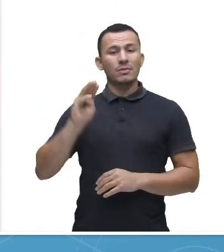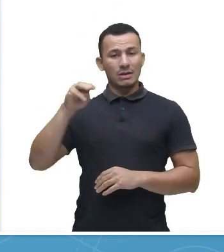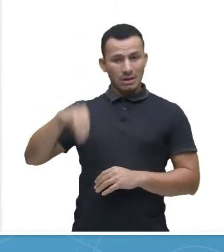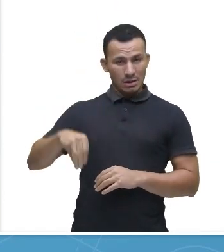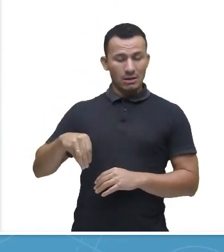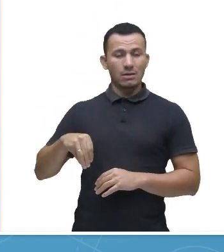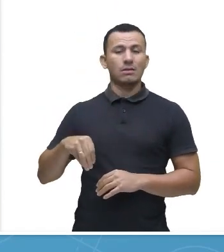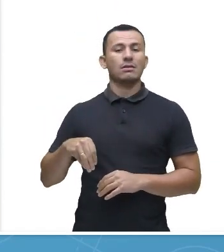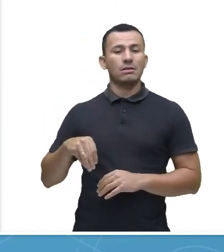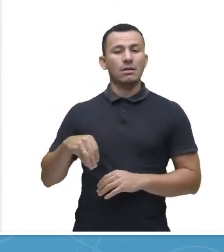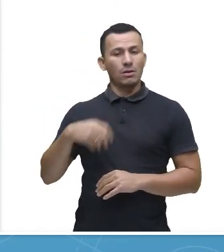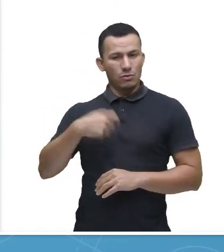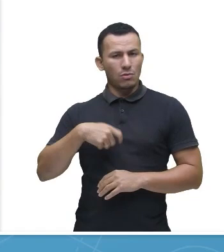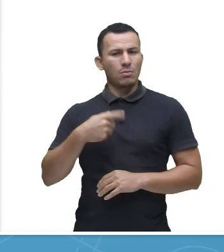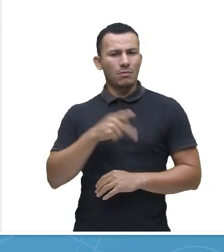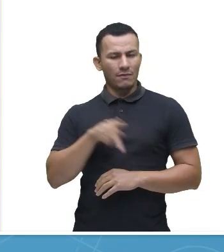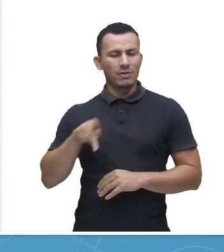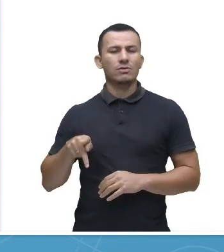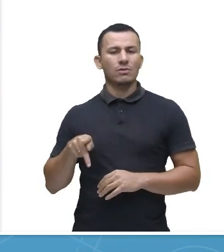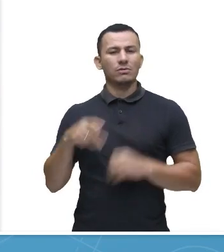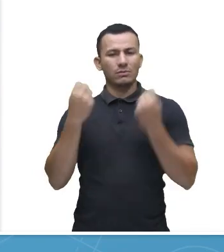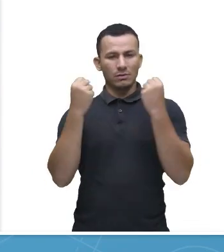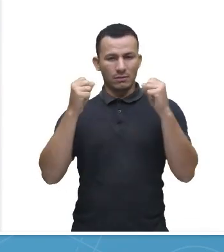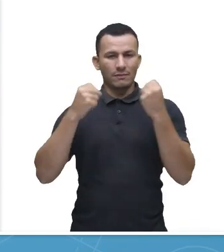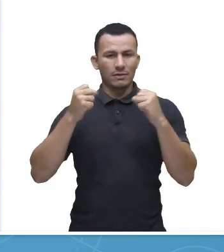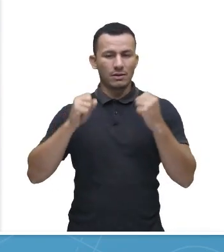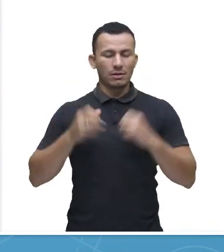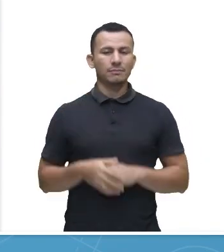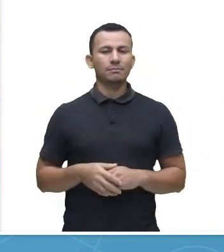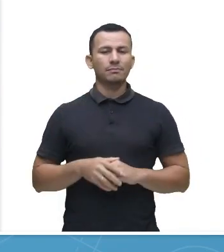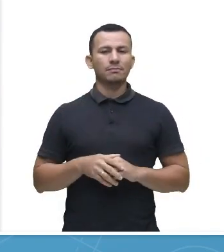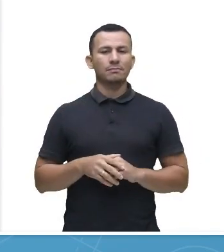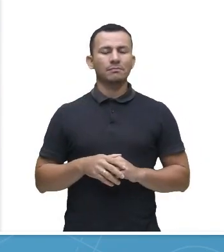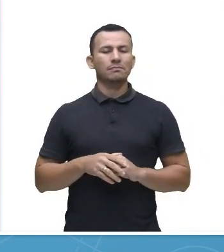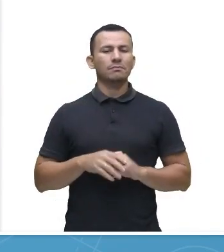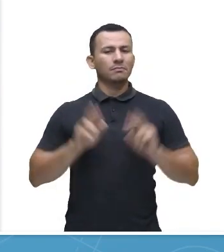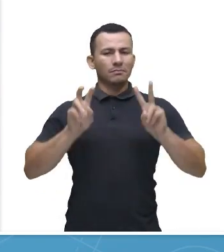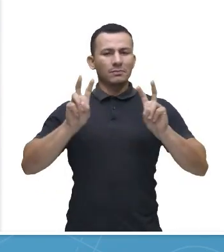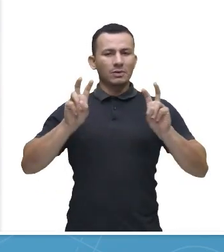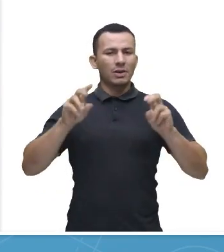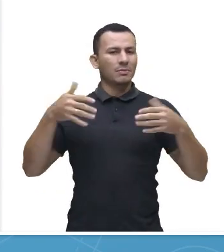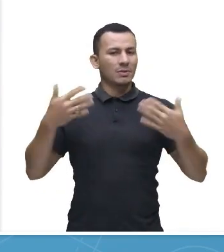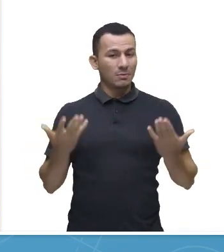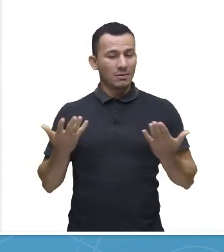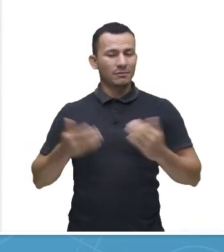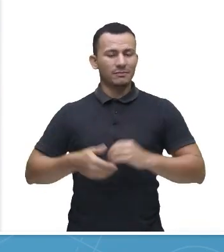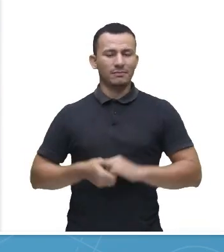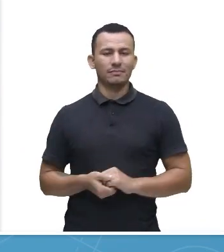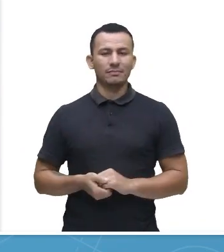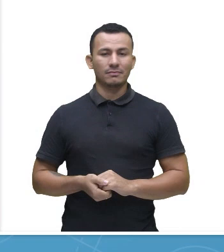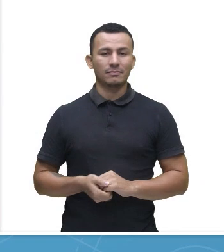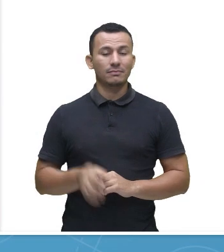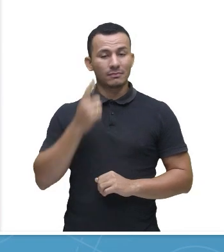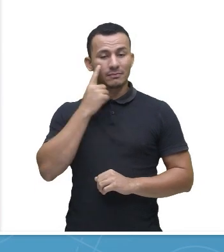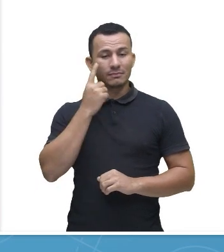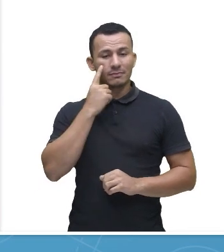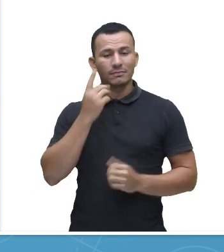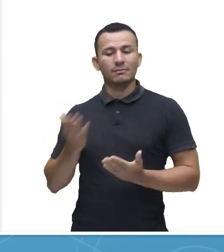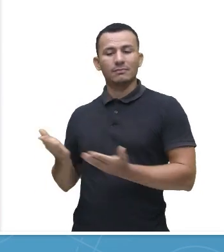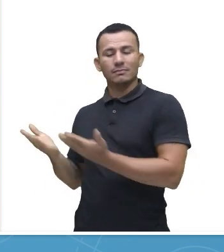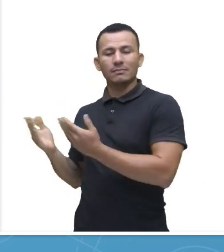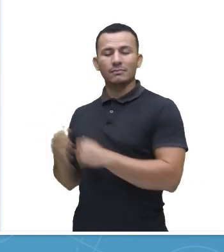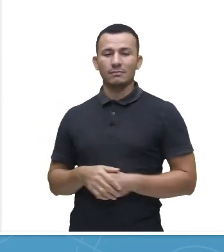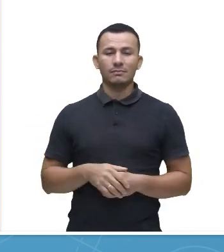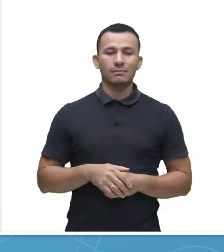o professor de Educação Física de vocês, e vamos ver qual é o conteúdo de hoje do nosso Praticando. Então, o tema